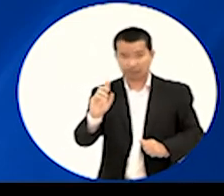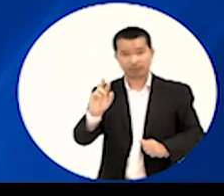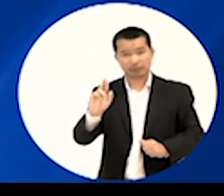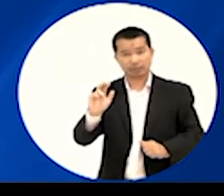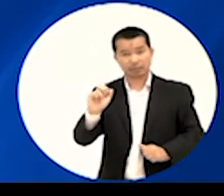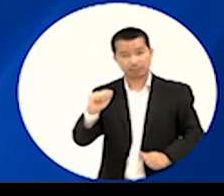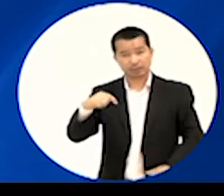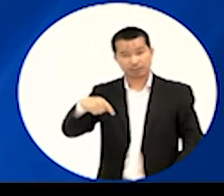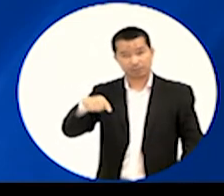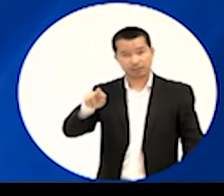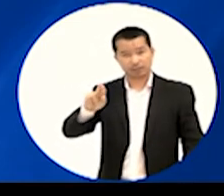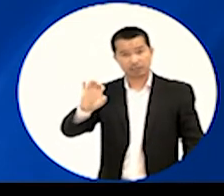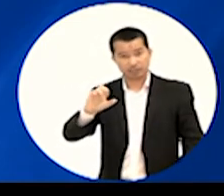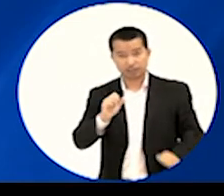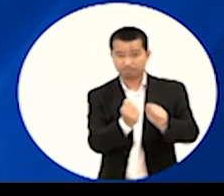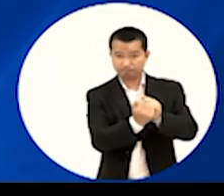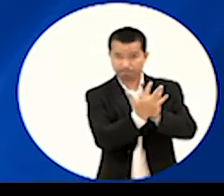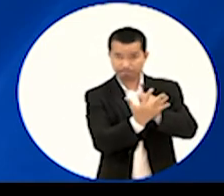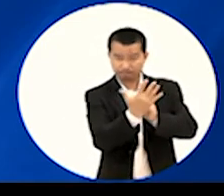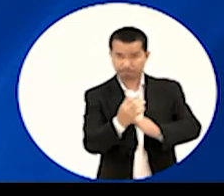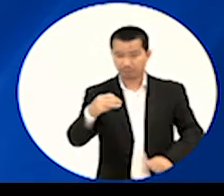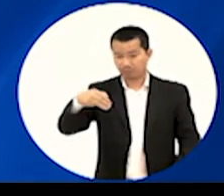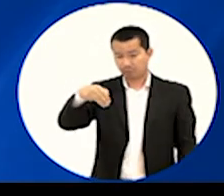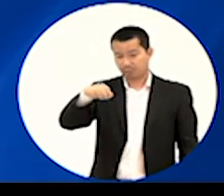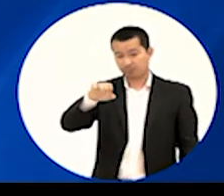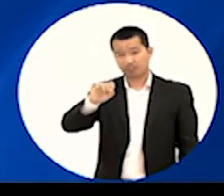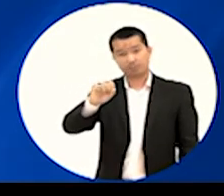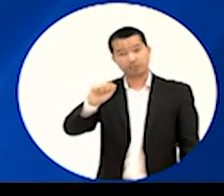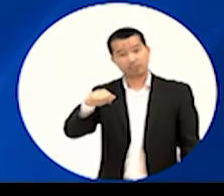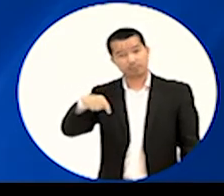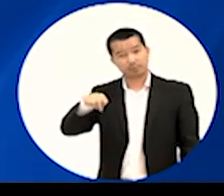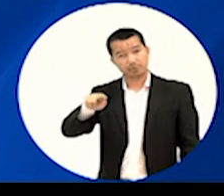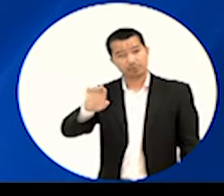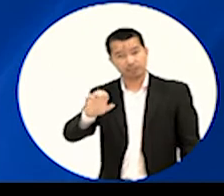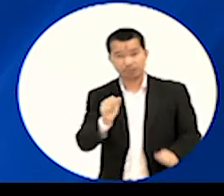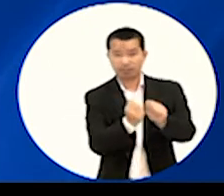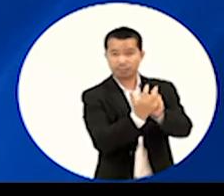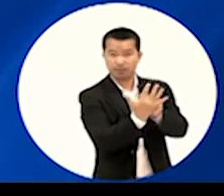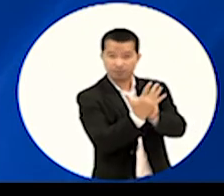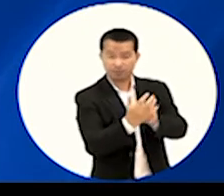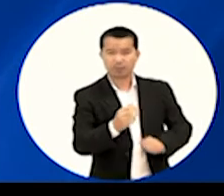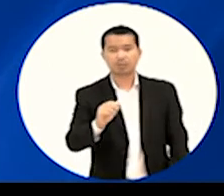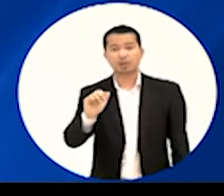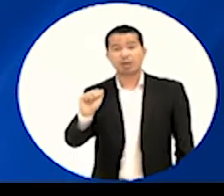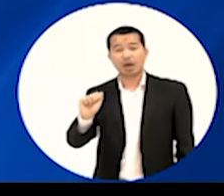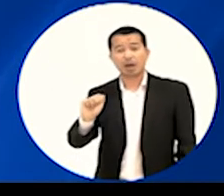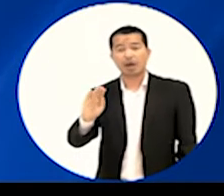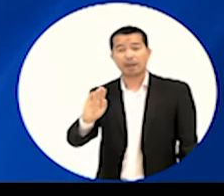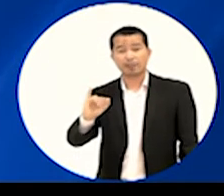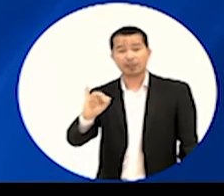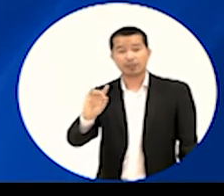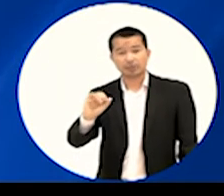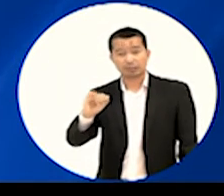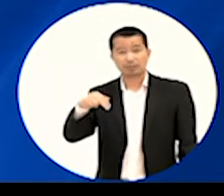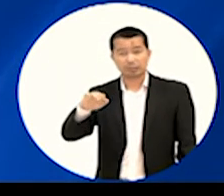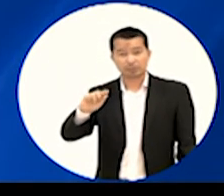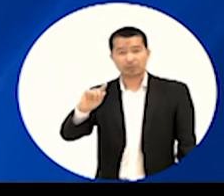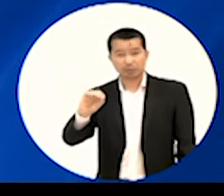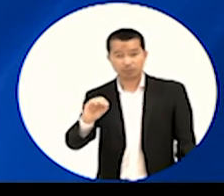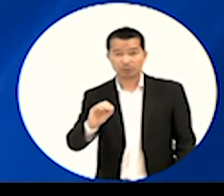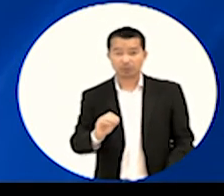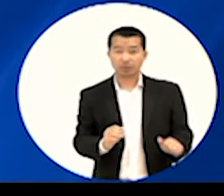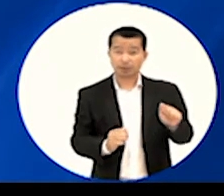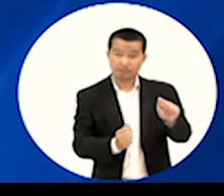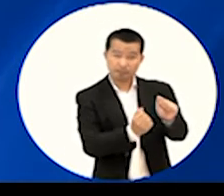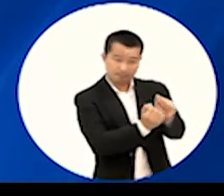prestam culto ao Deus do Senhor, nem adoram a estátua de ouro que o Senhor mandou fazer. Ao ouvir